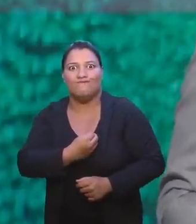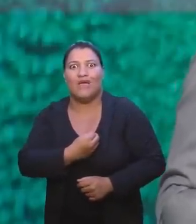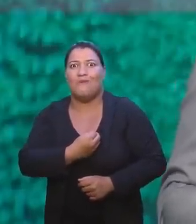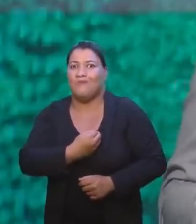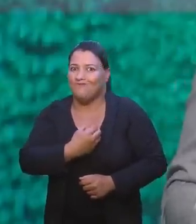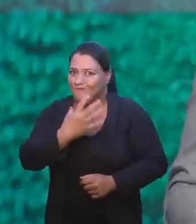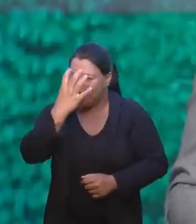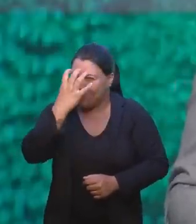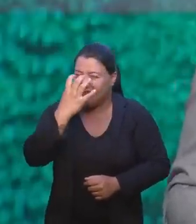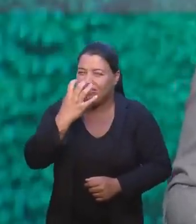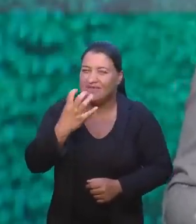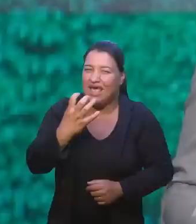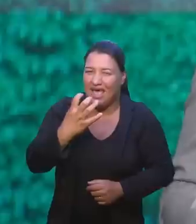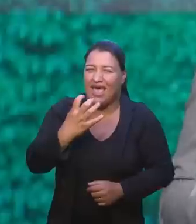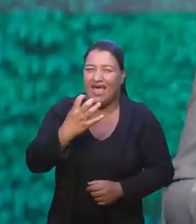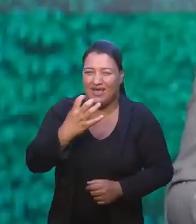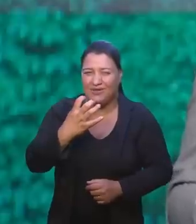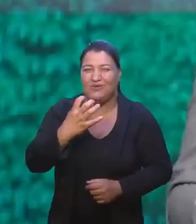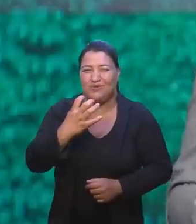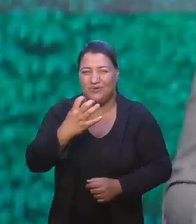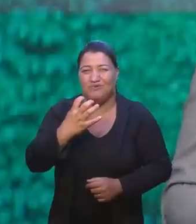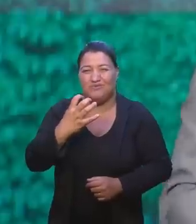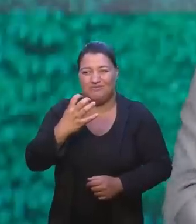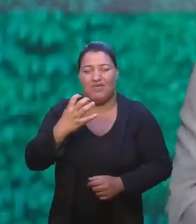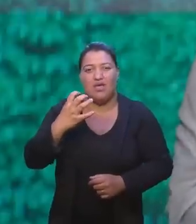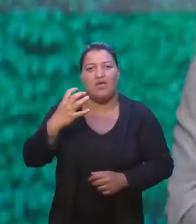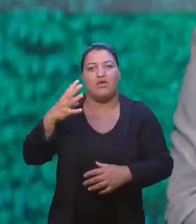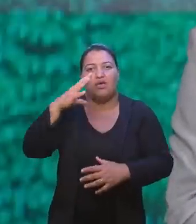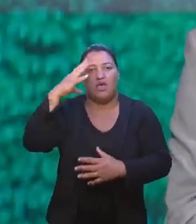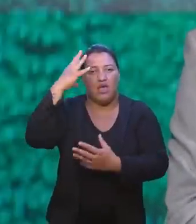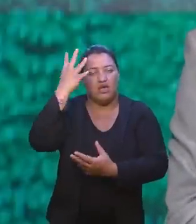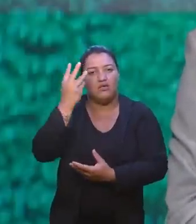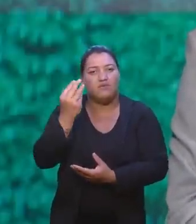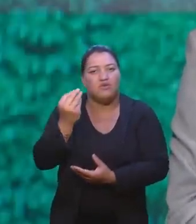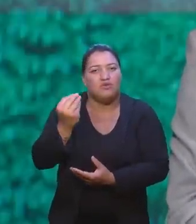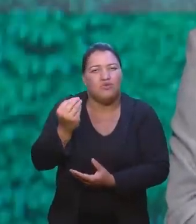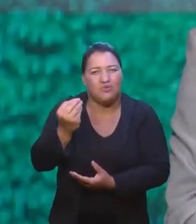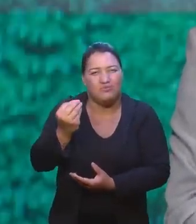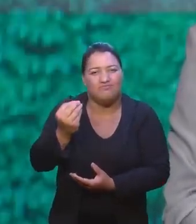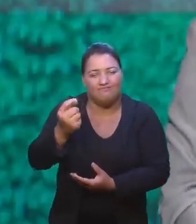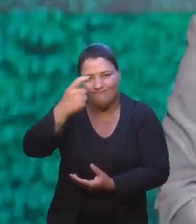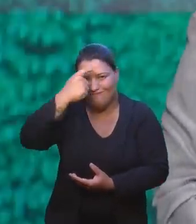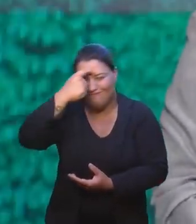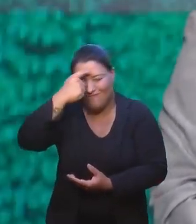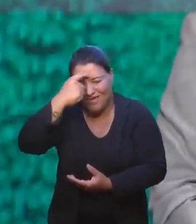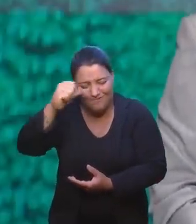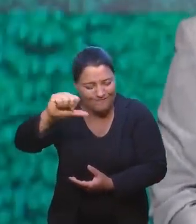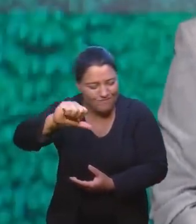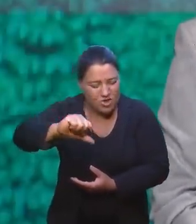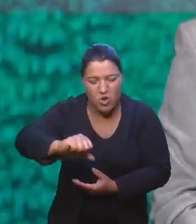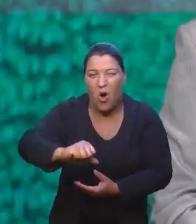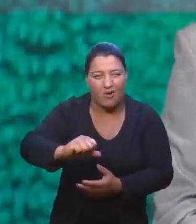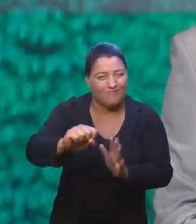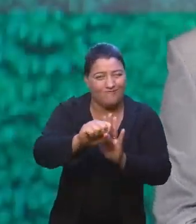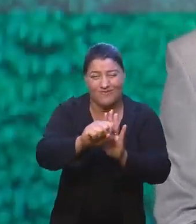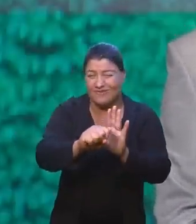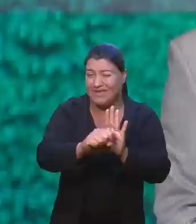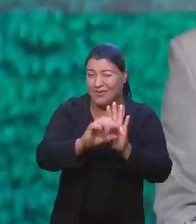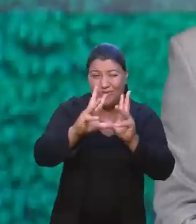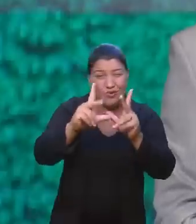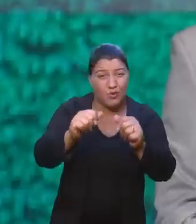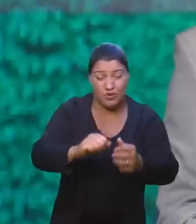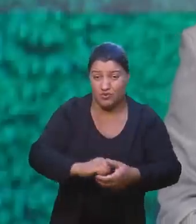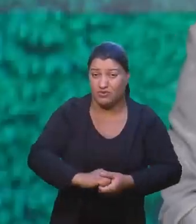grave crise espiritual dos últimos séculos. Na mesma obra,